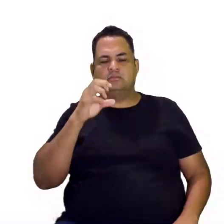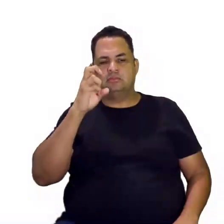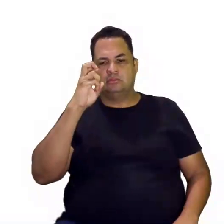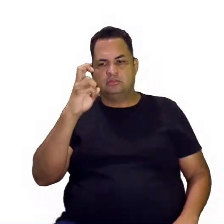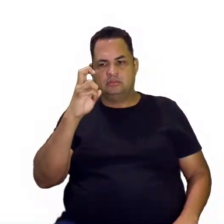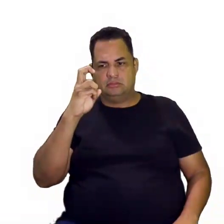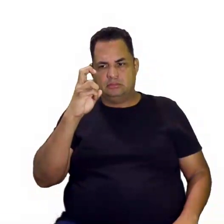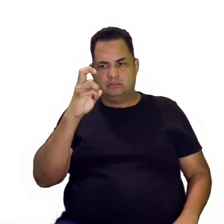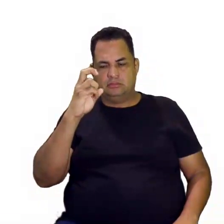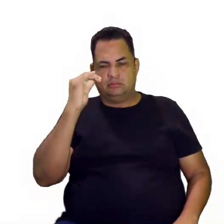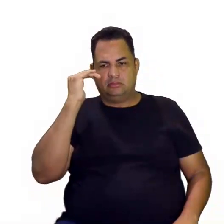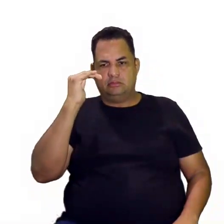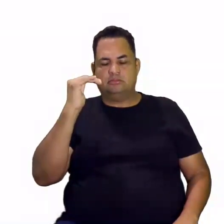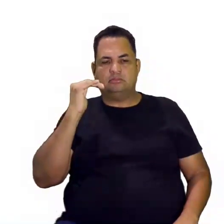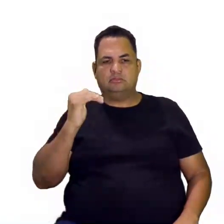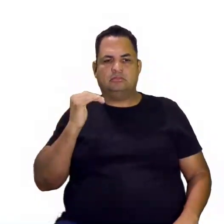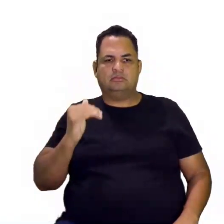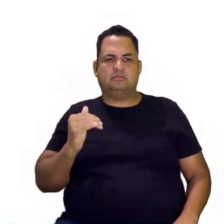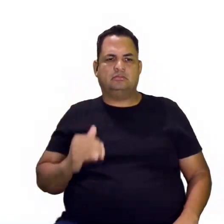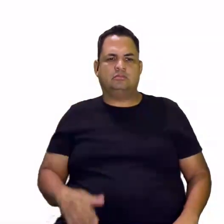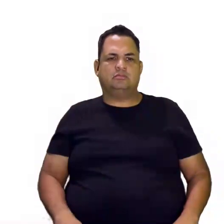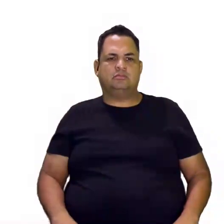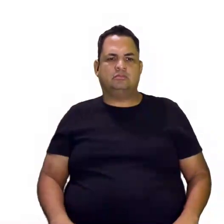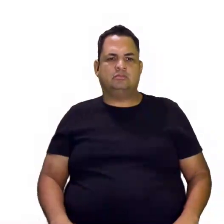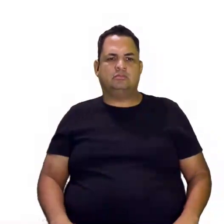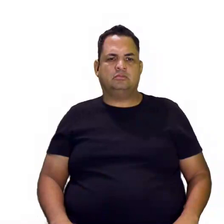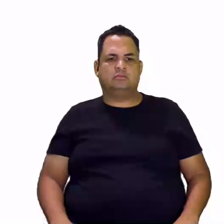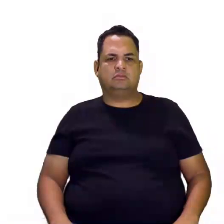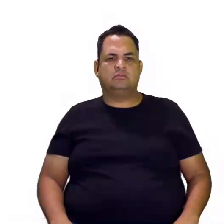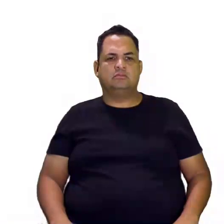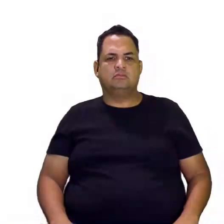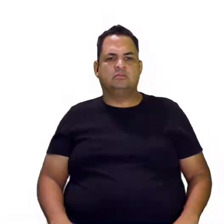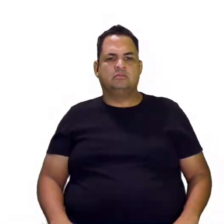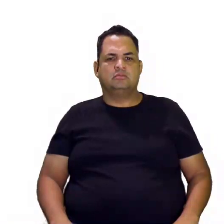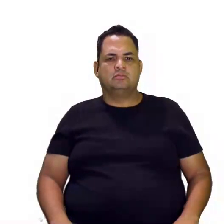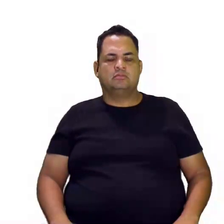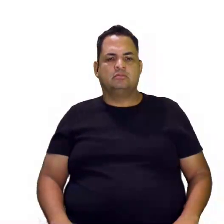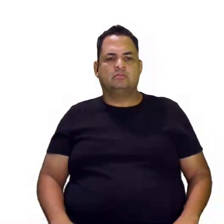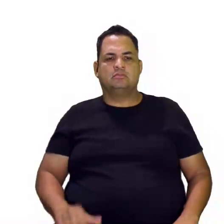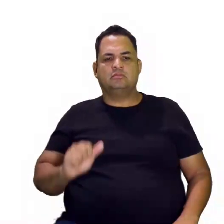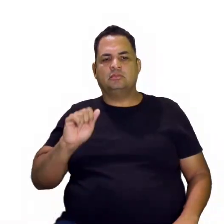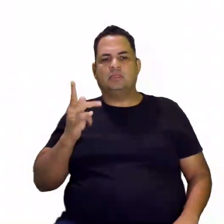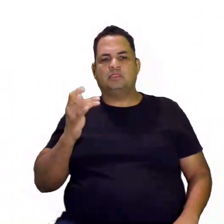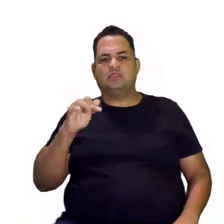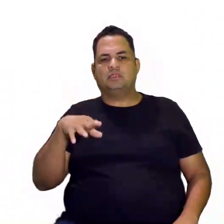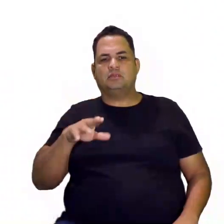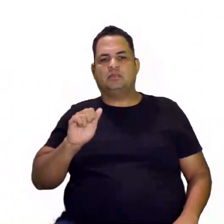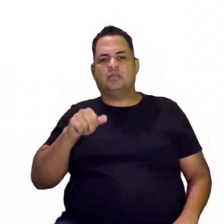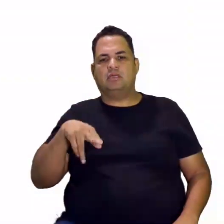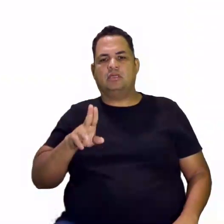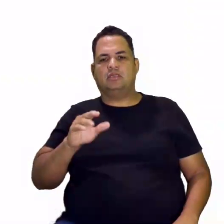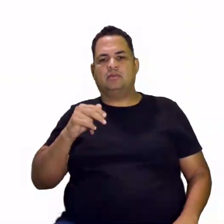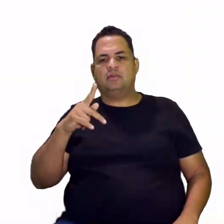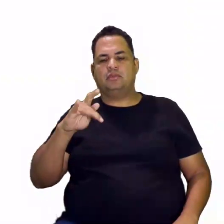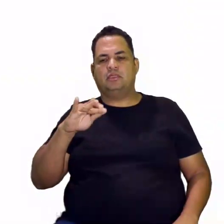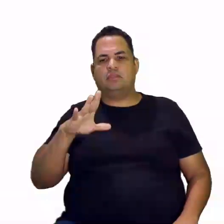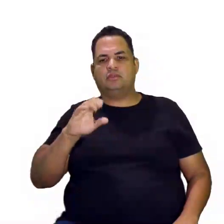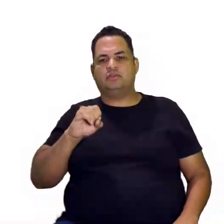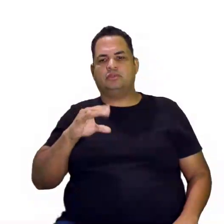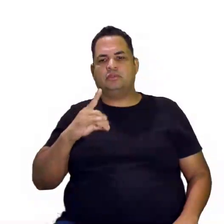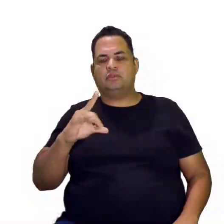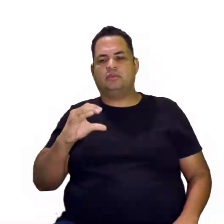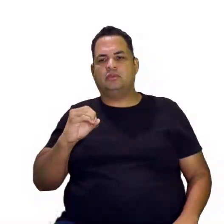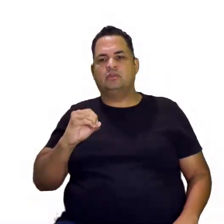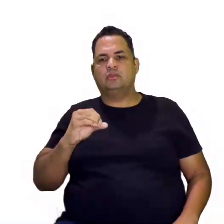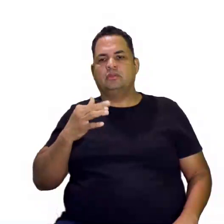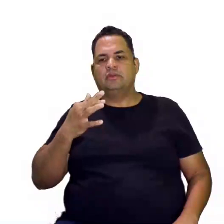5, né? Éons. Adiano, Arqueano, Proterozoico, aliás, 4,